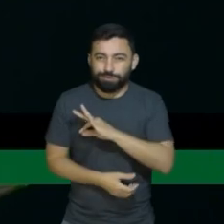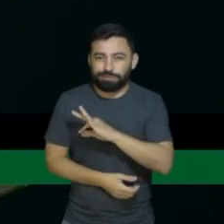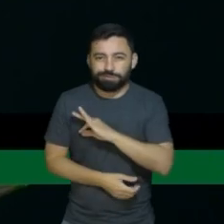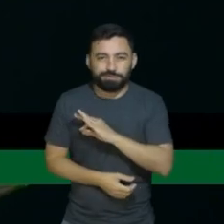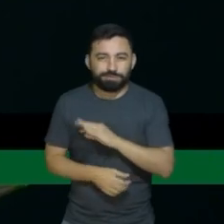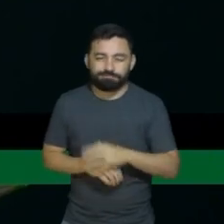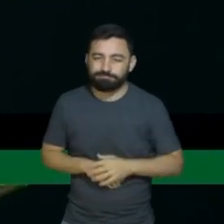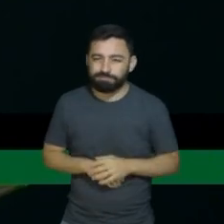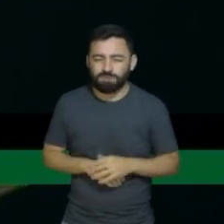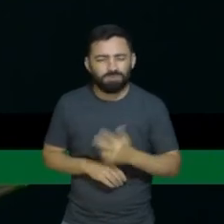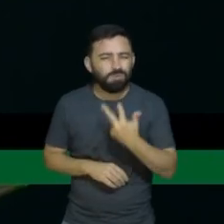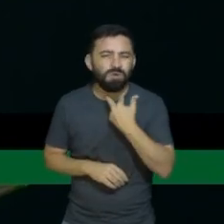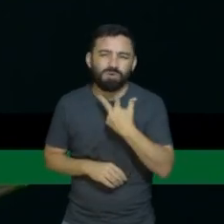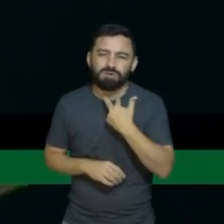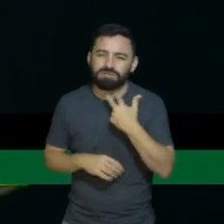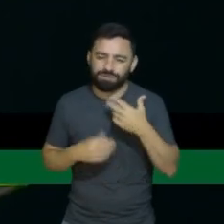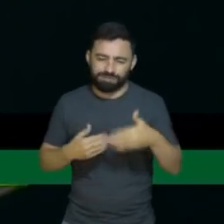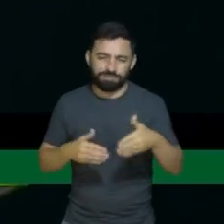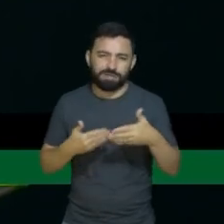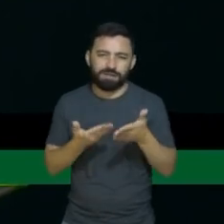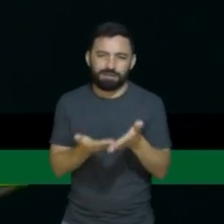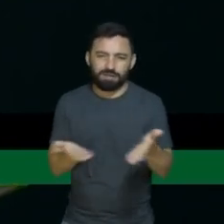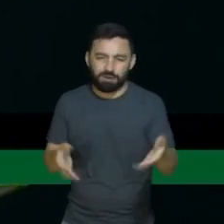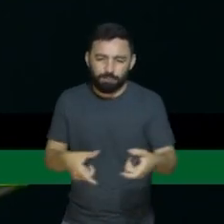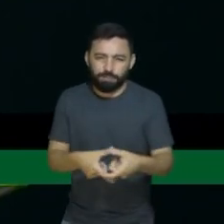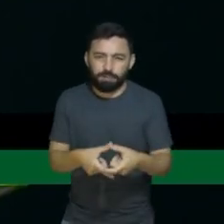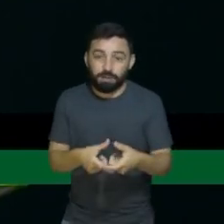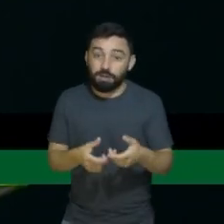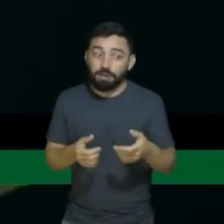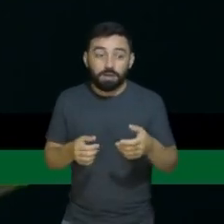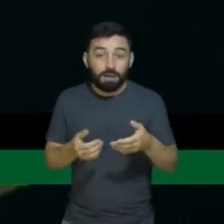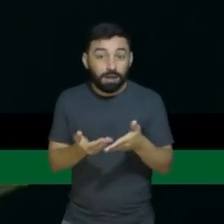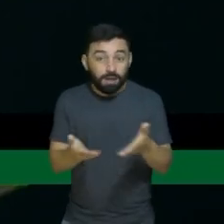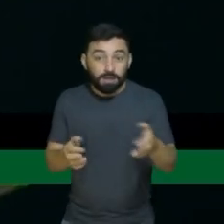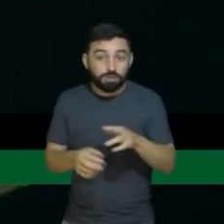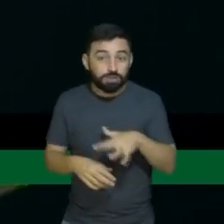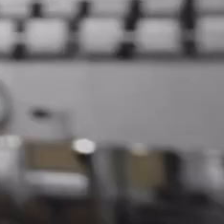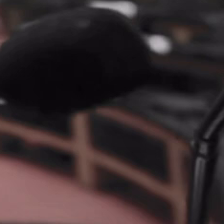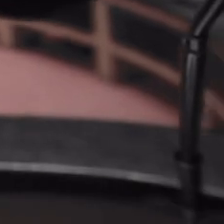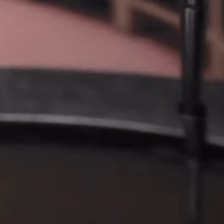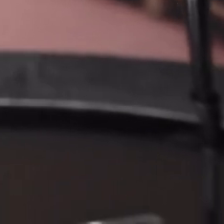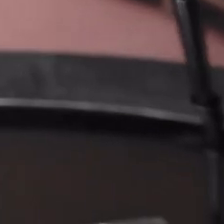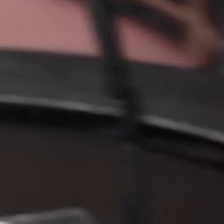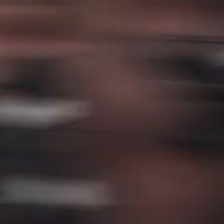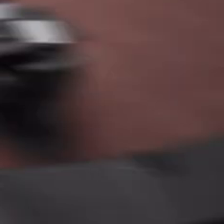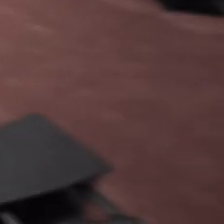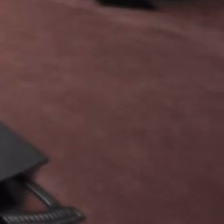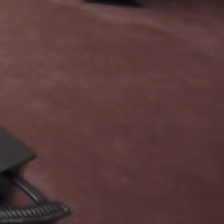desprestigiar uma região pelos bons índices da segurança pública.